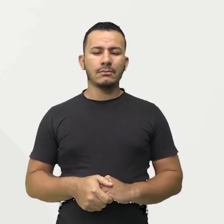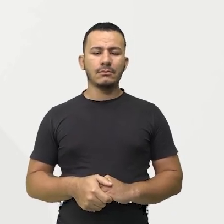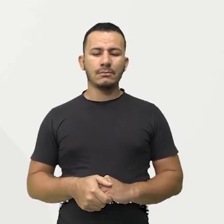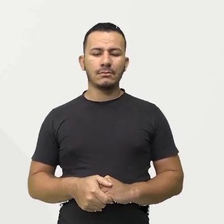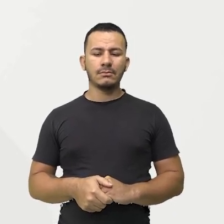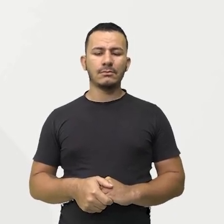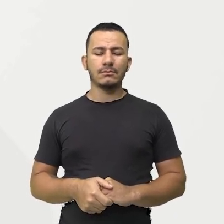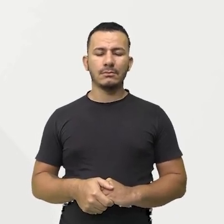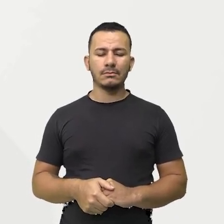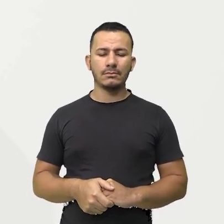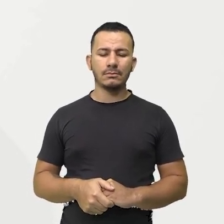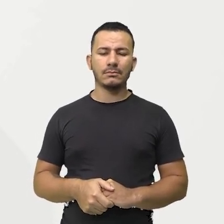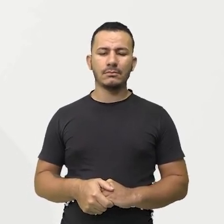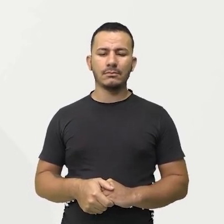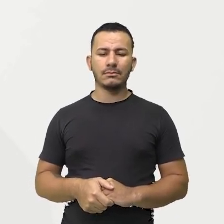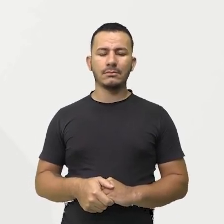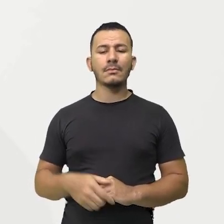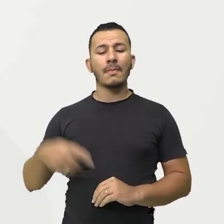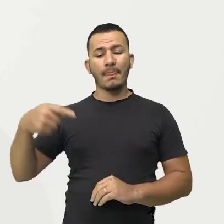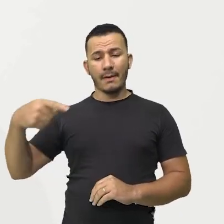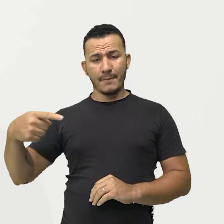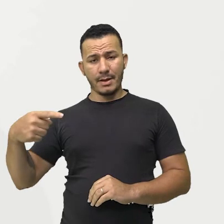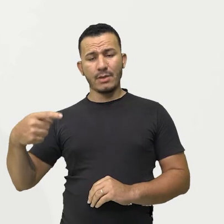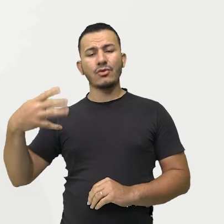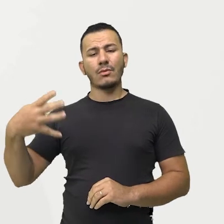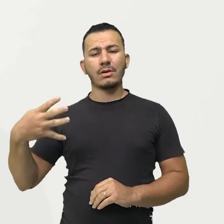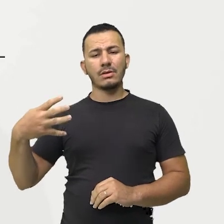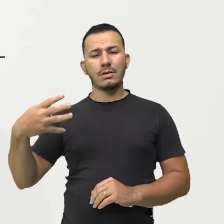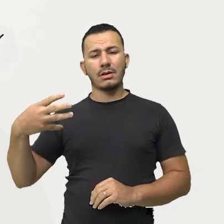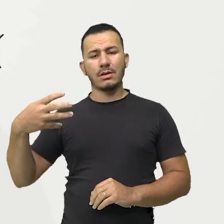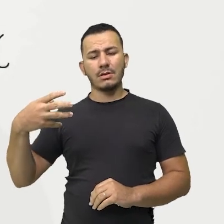636 aqui igual a 734 menos